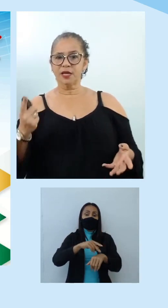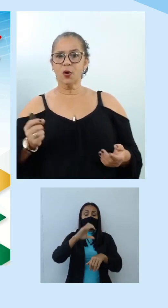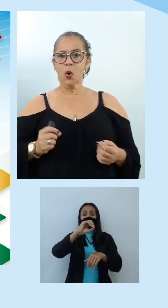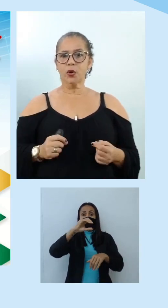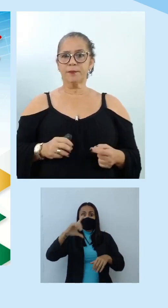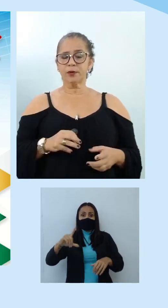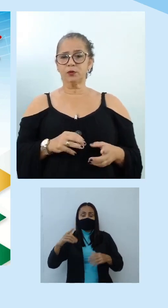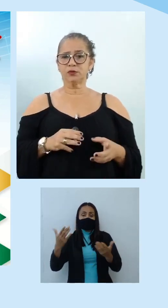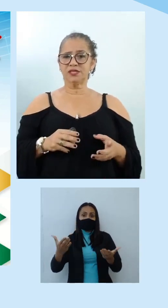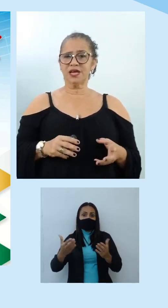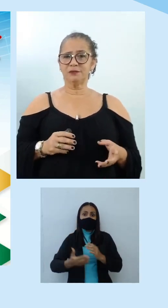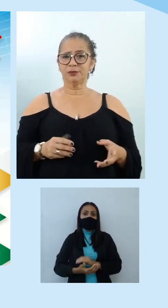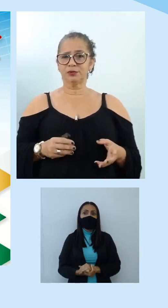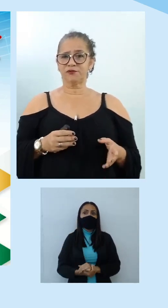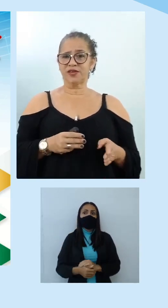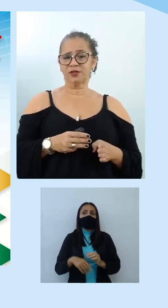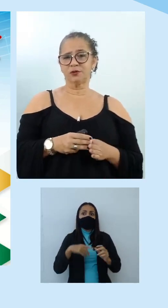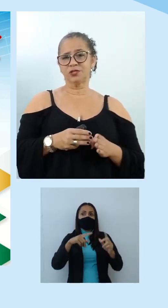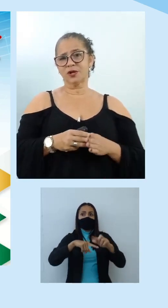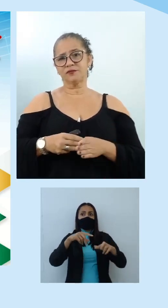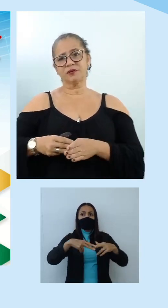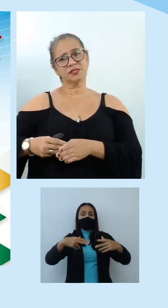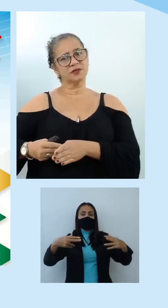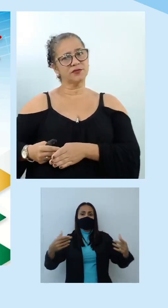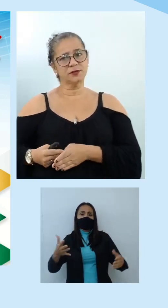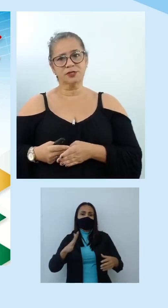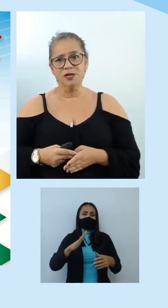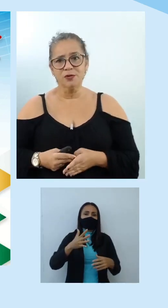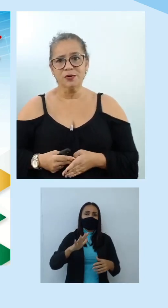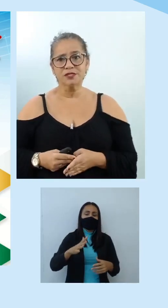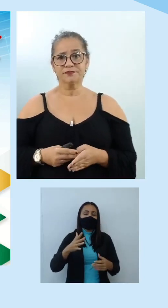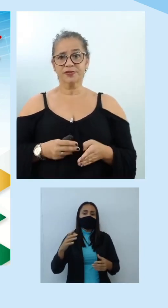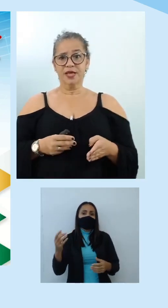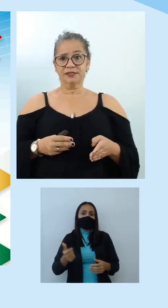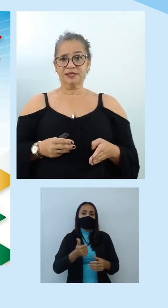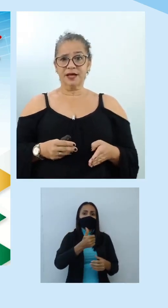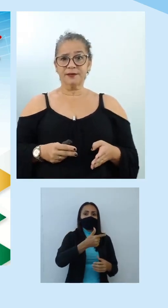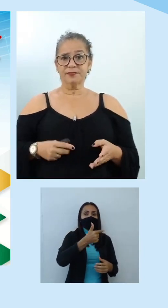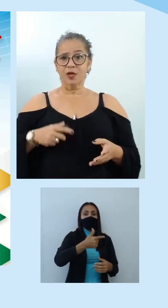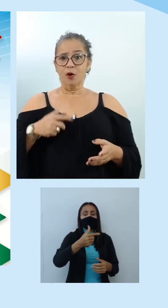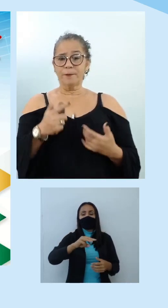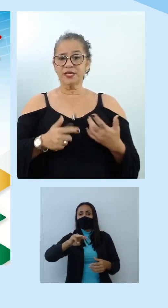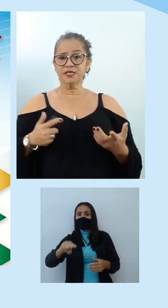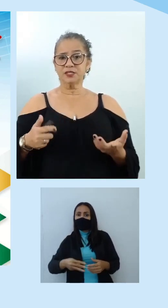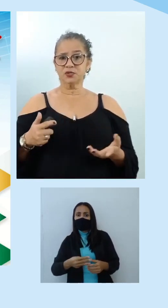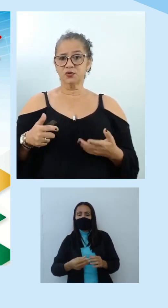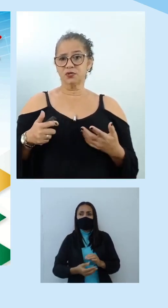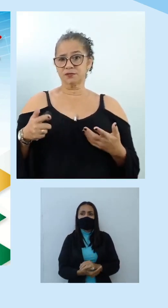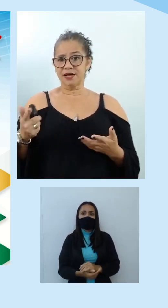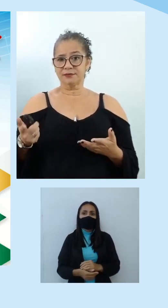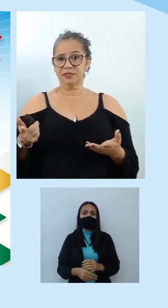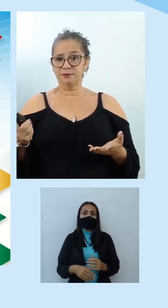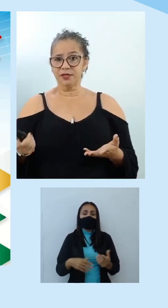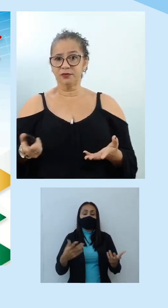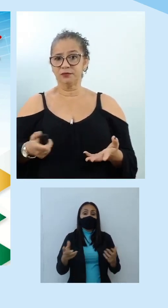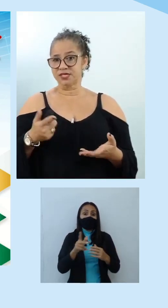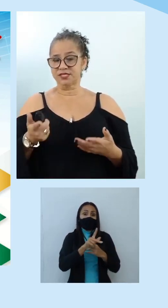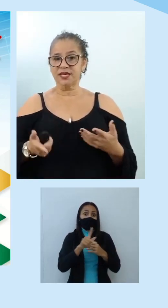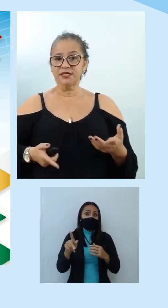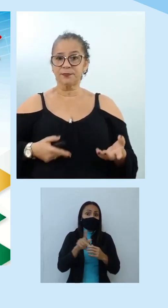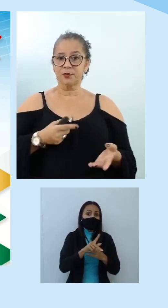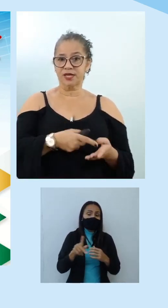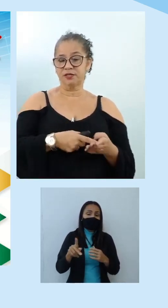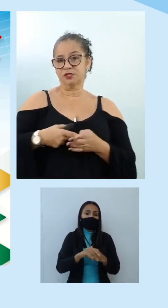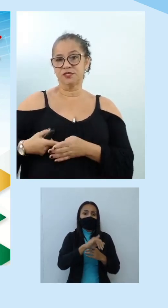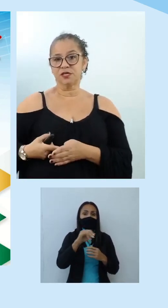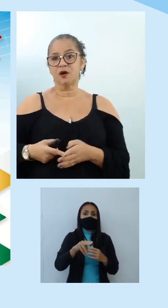moeda leone, produto interno bruto fica em torno de 4,122 milhões, tá? O presidente Julius Maada Bio, não sei se é